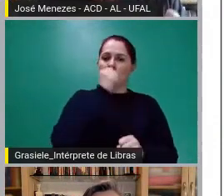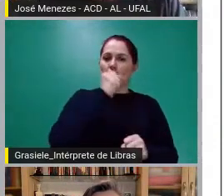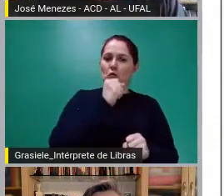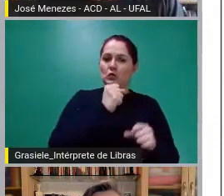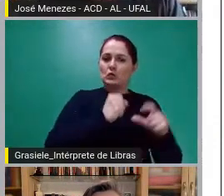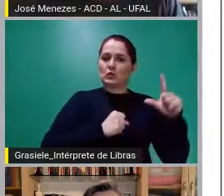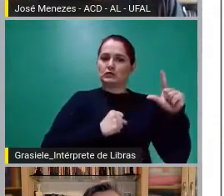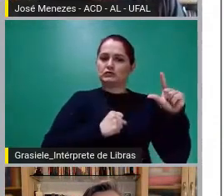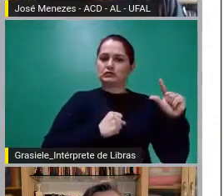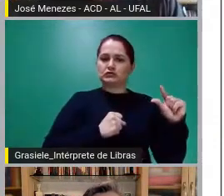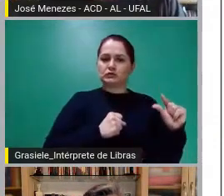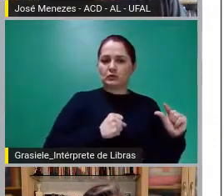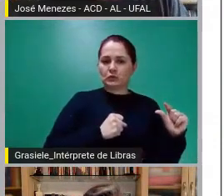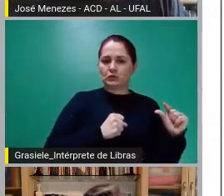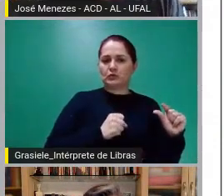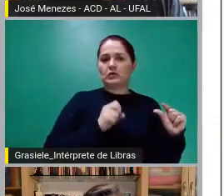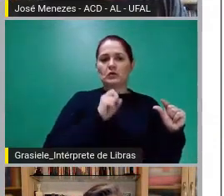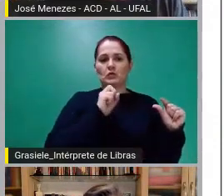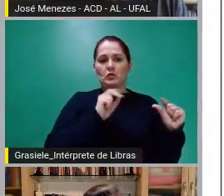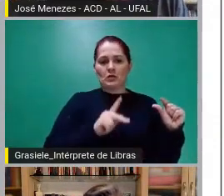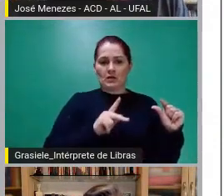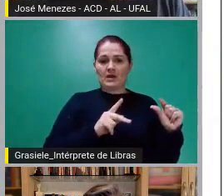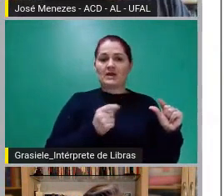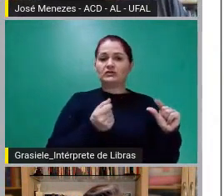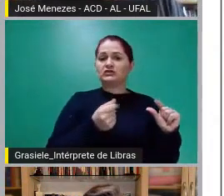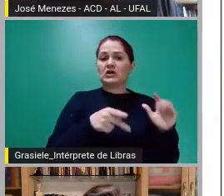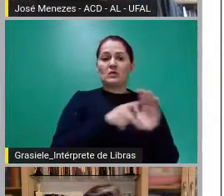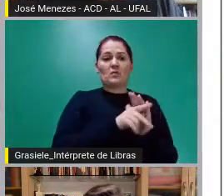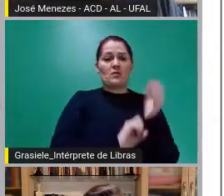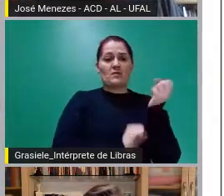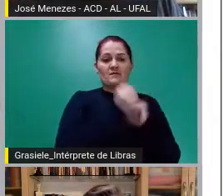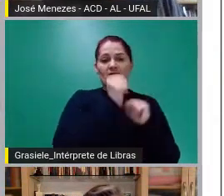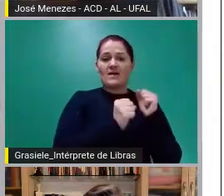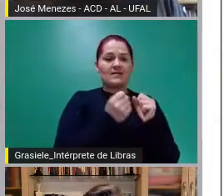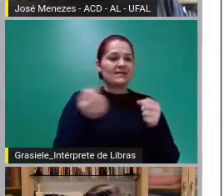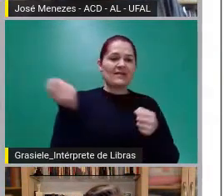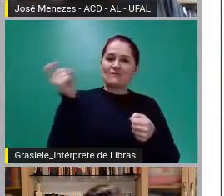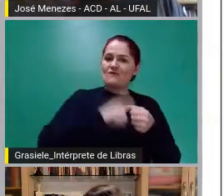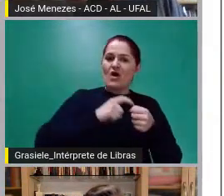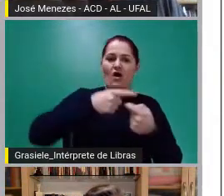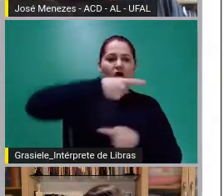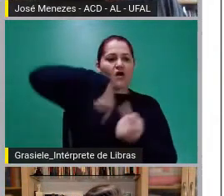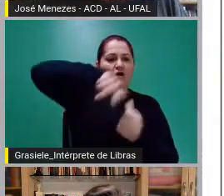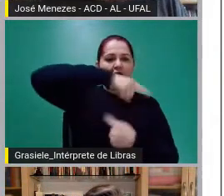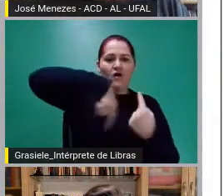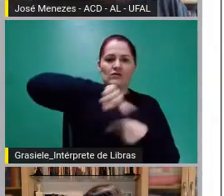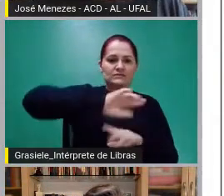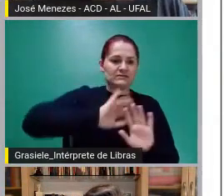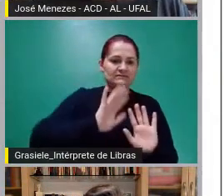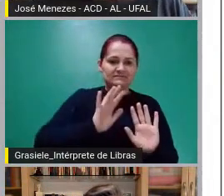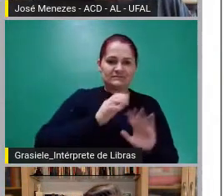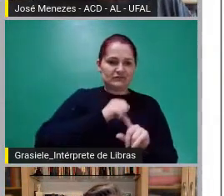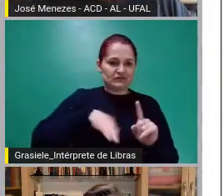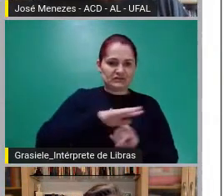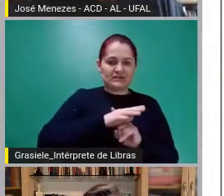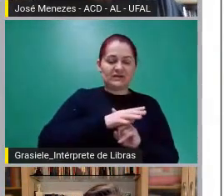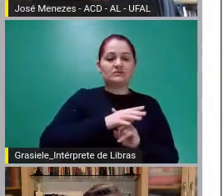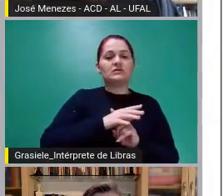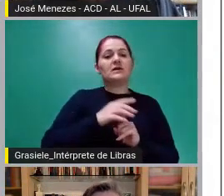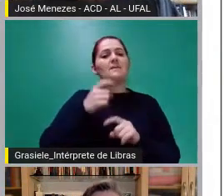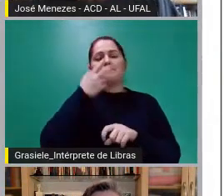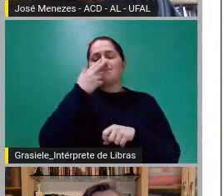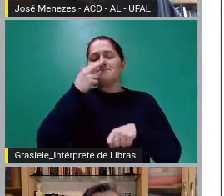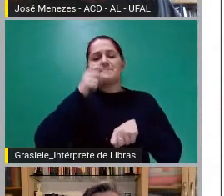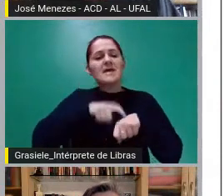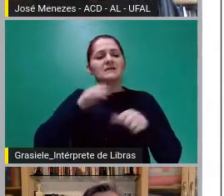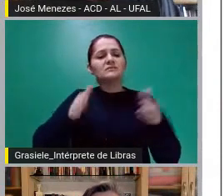bruscamente e o capital industrial não reinvestia, e a taxa de juros sobe bruscamente. Teve momentos aqui que a